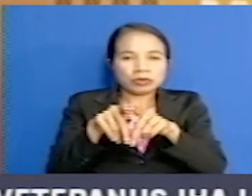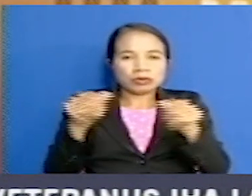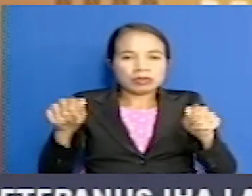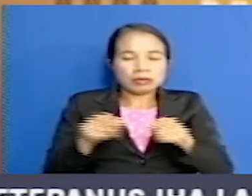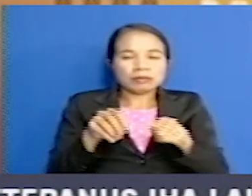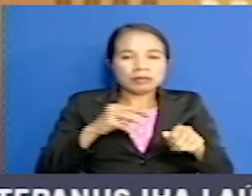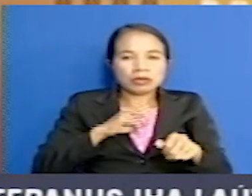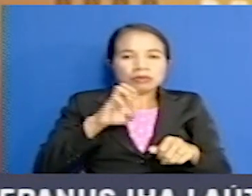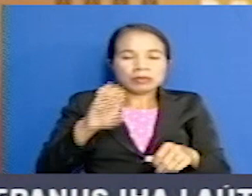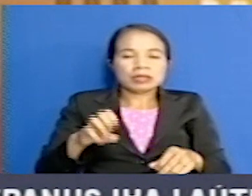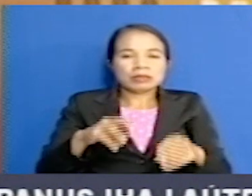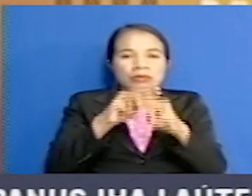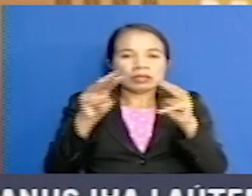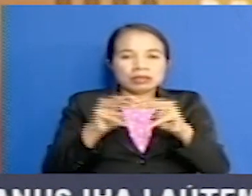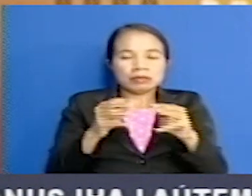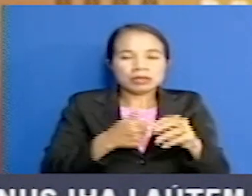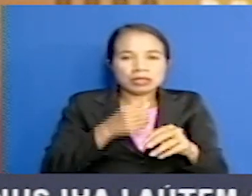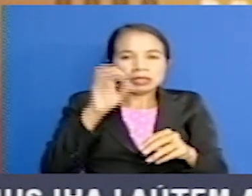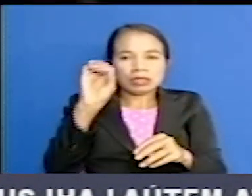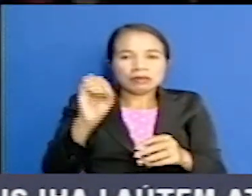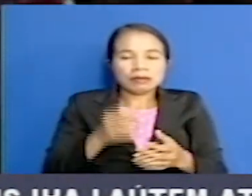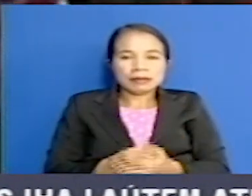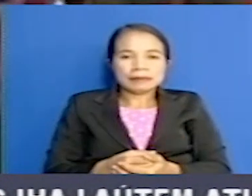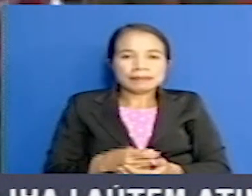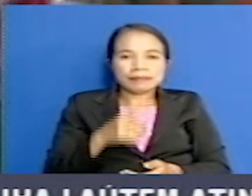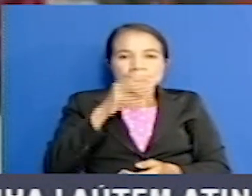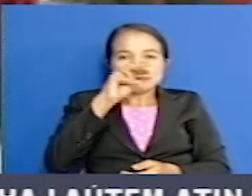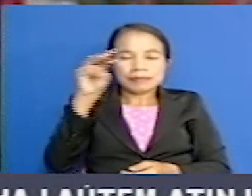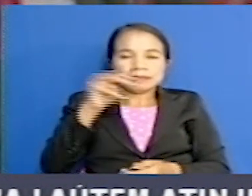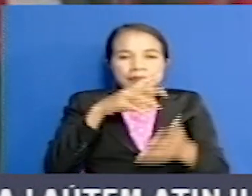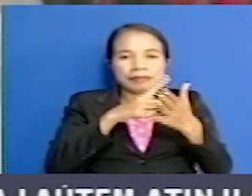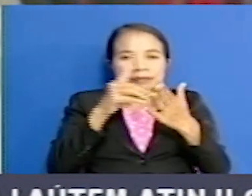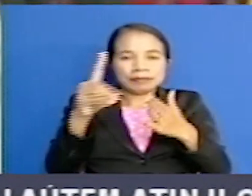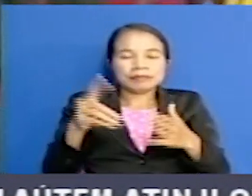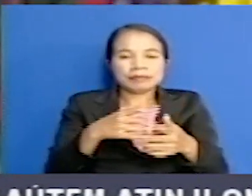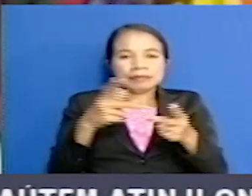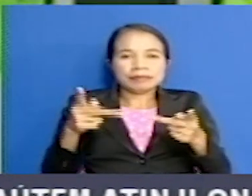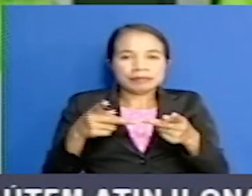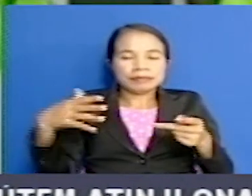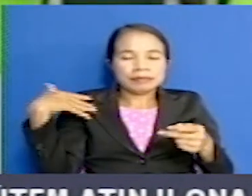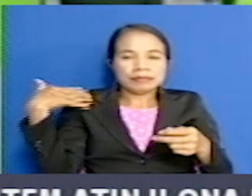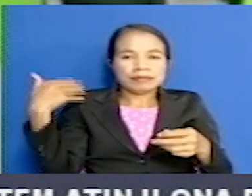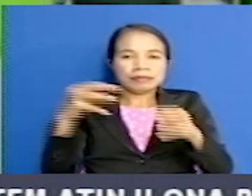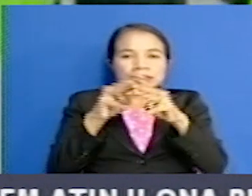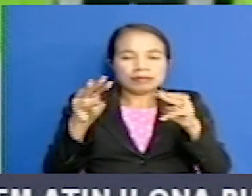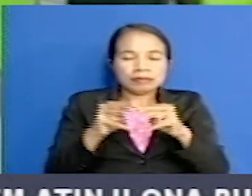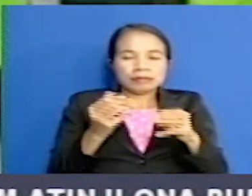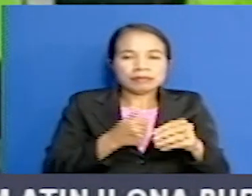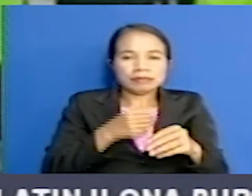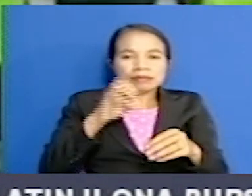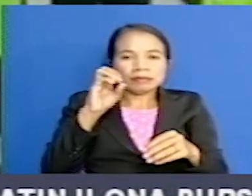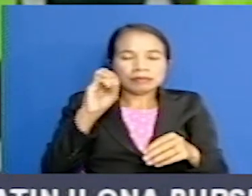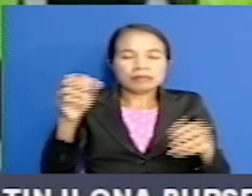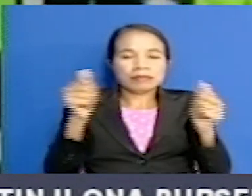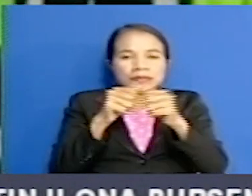administrativo Maubici, município Ainaro. Segunda-feira, semana, né? Centro Juventude Município Ainaro, o